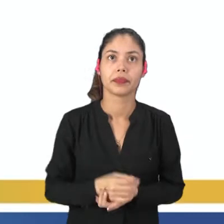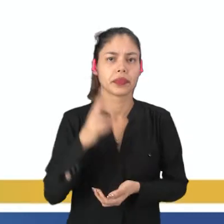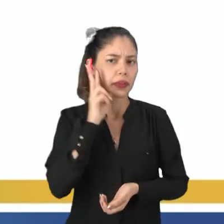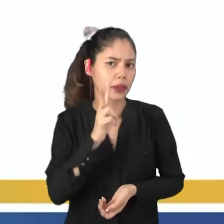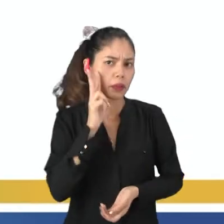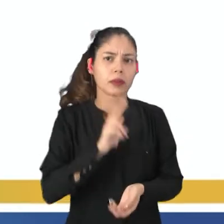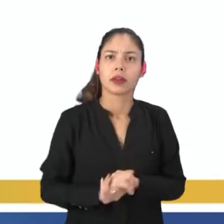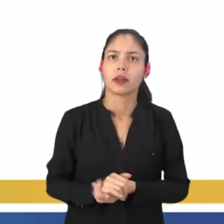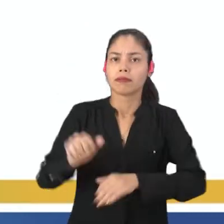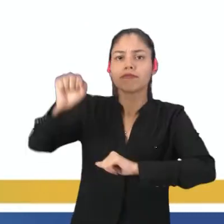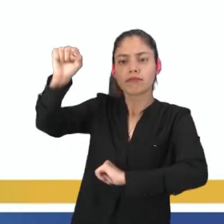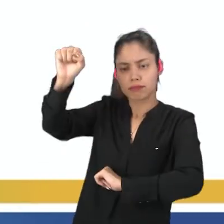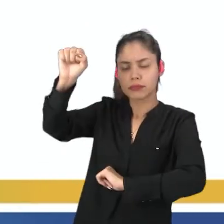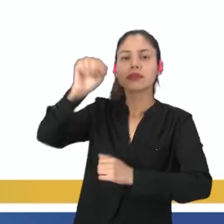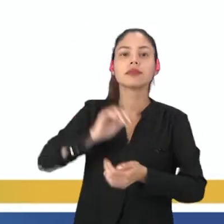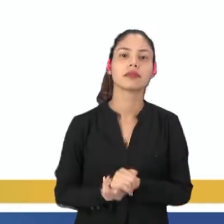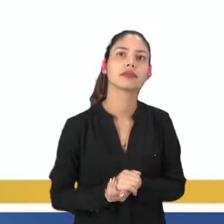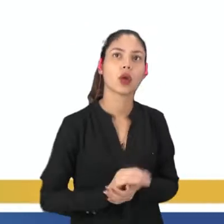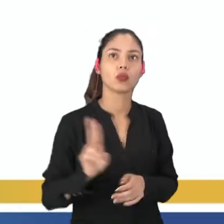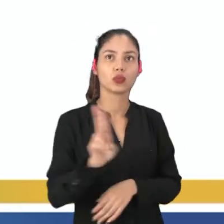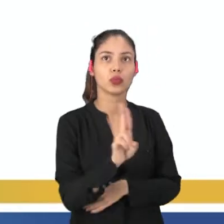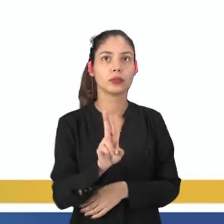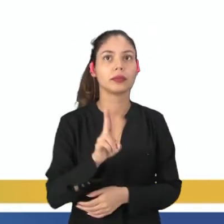Lembrando, super-herói que tem o nome de inseto.